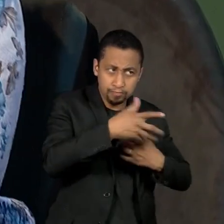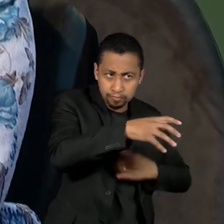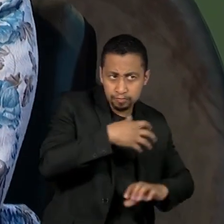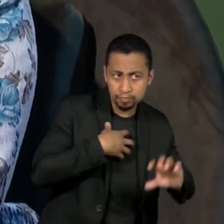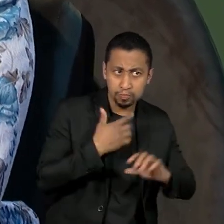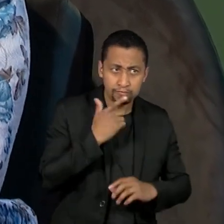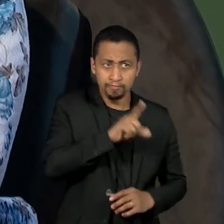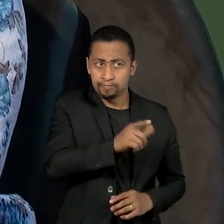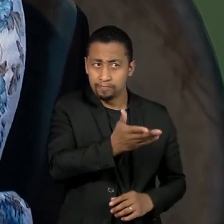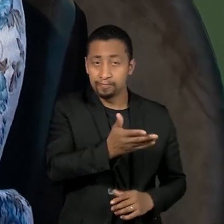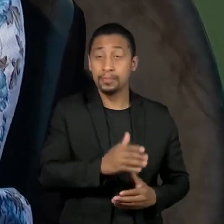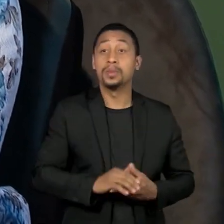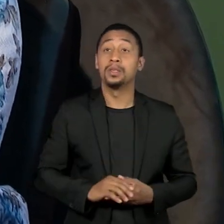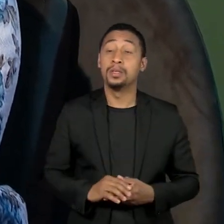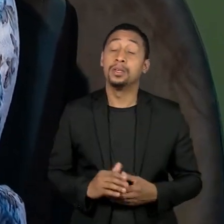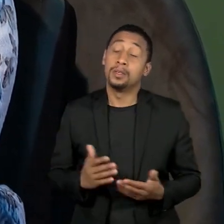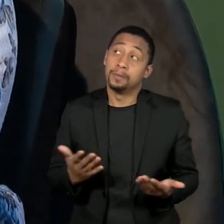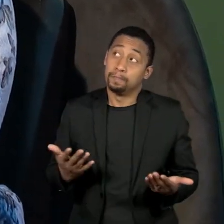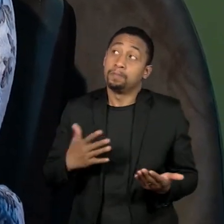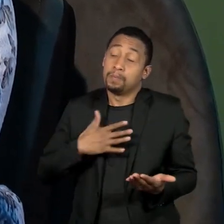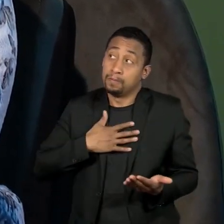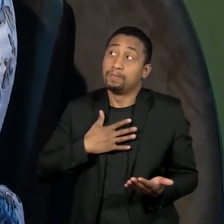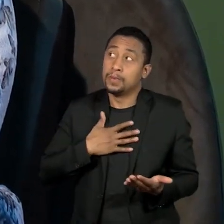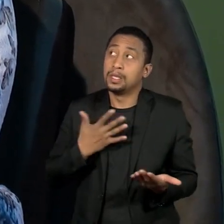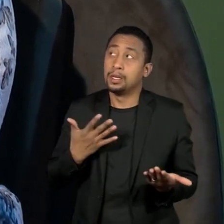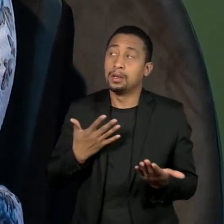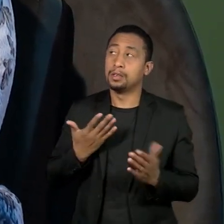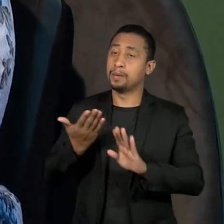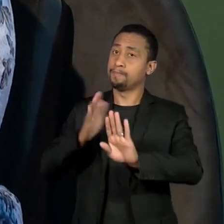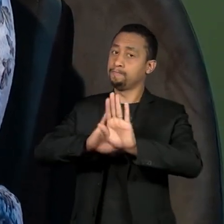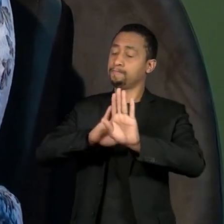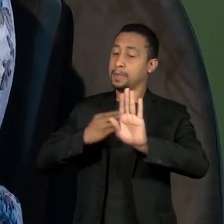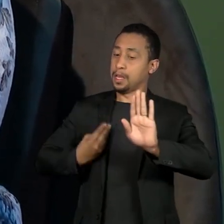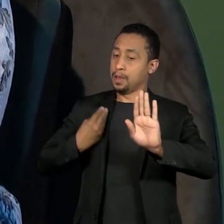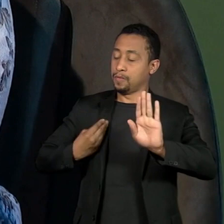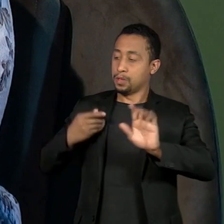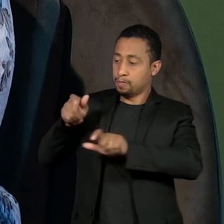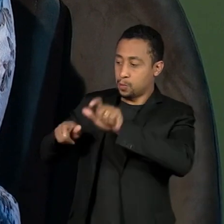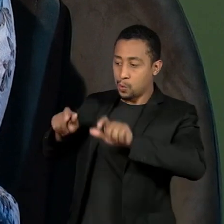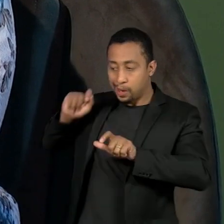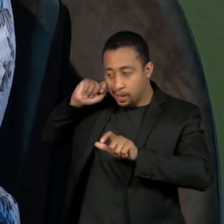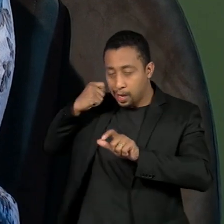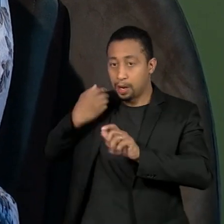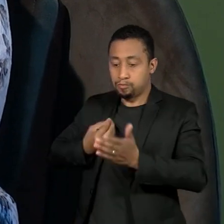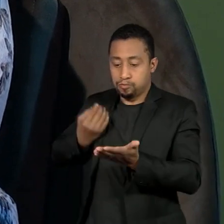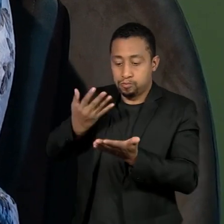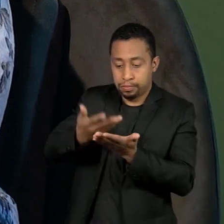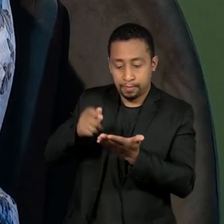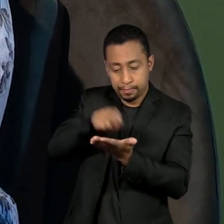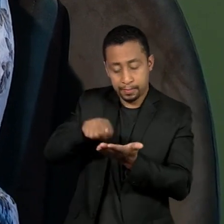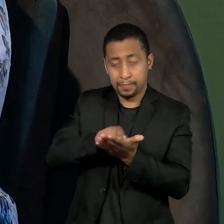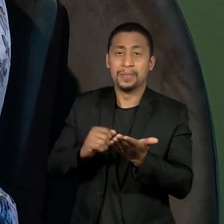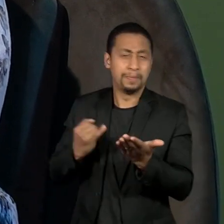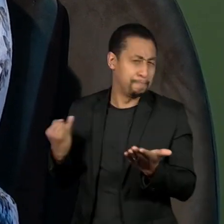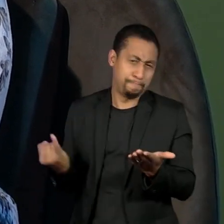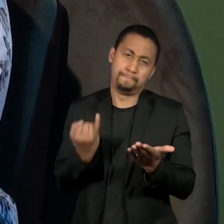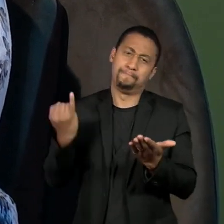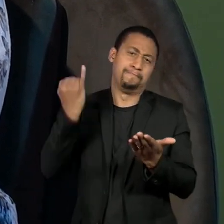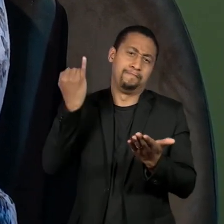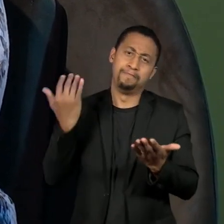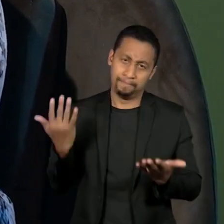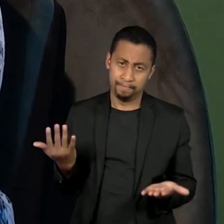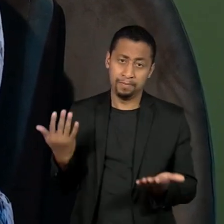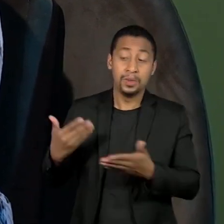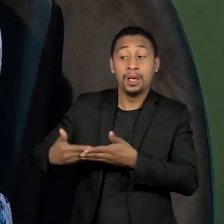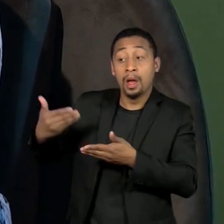subjetividade ela é fundamental, né, dentro da escrita negra, principalmente, né, porque nos foi tirado essa humanidade, né?